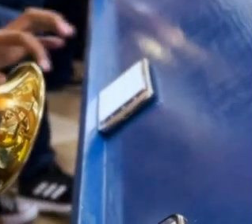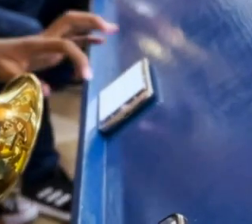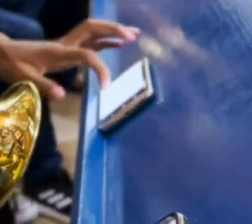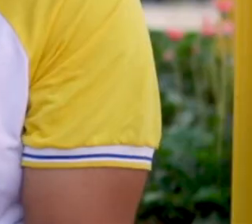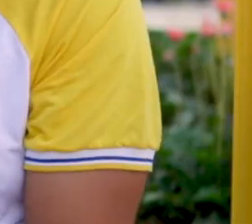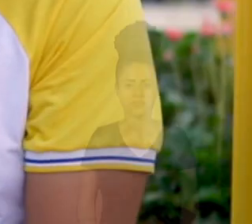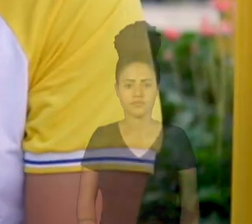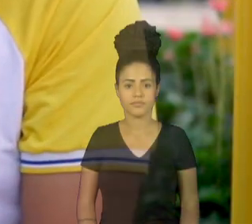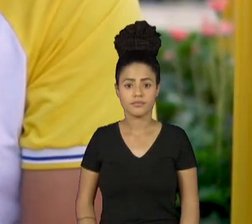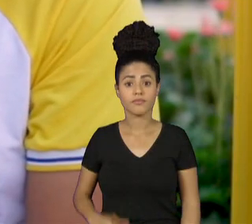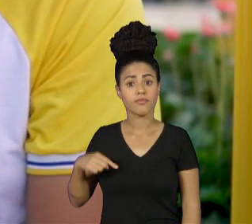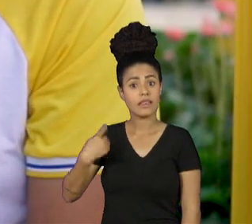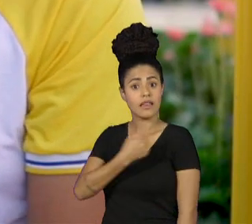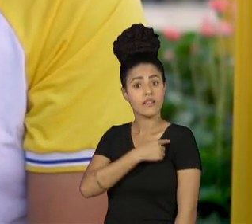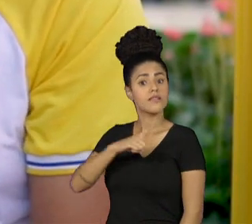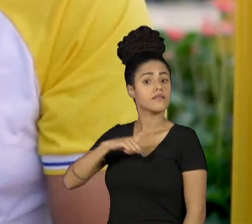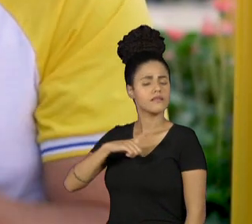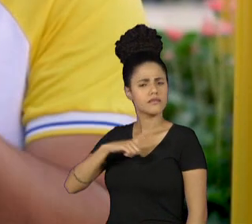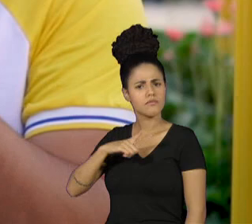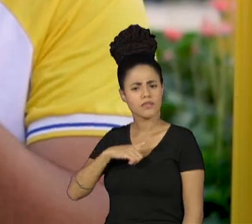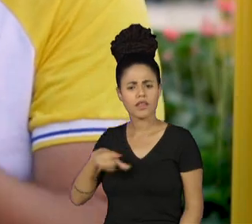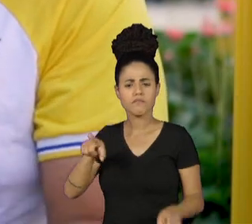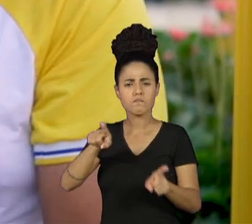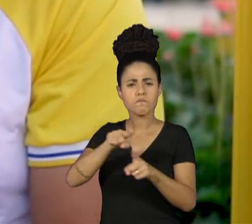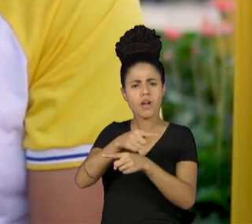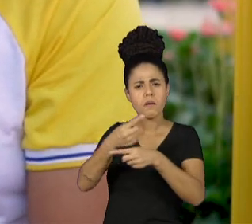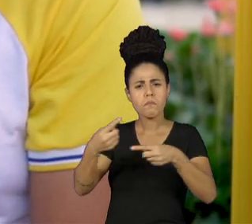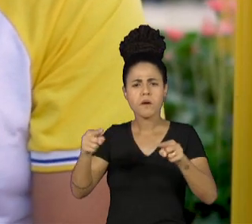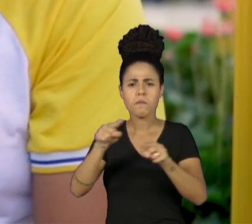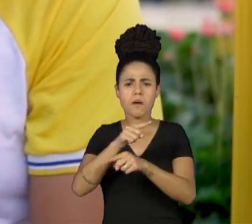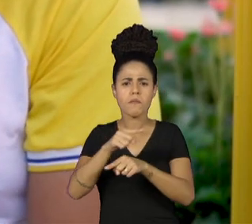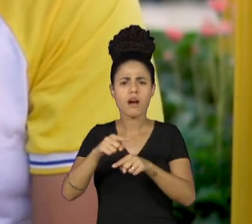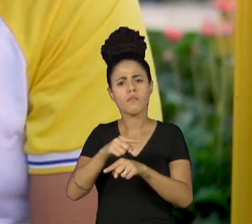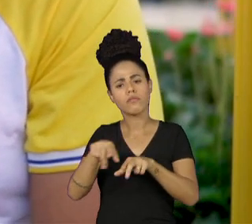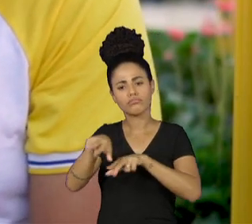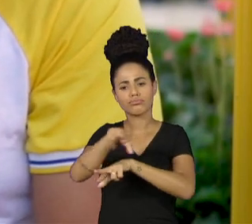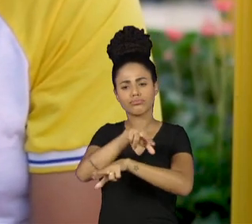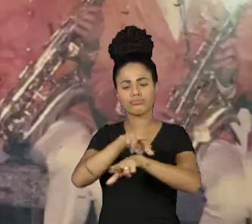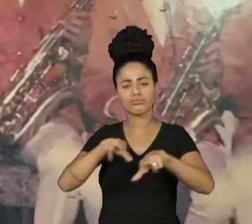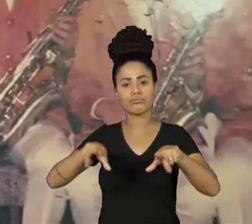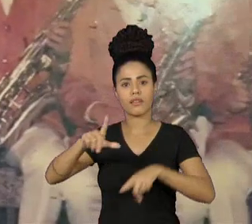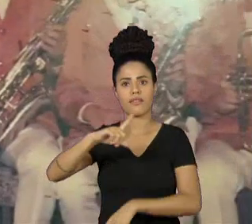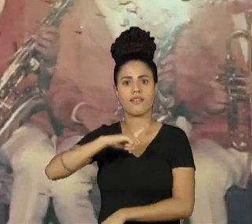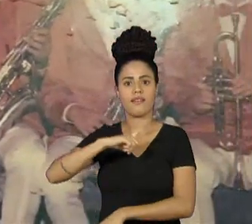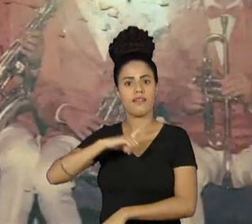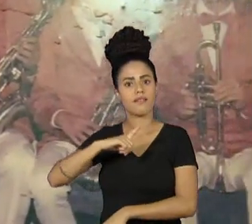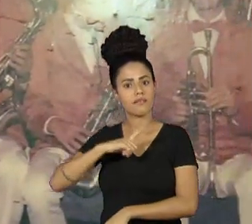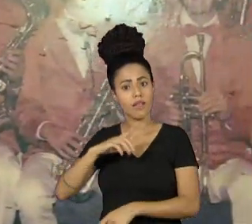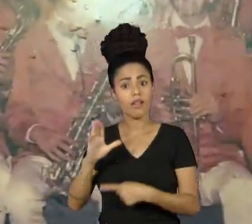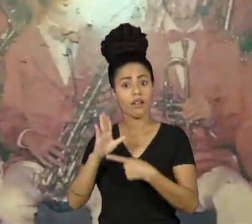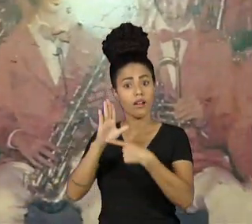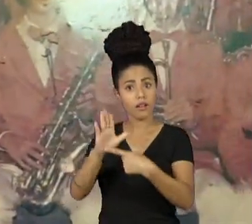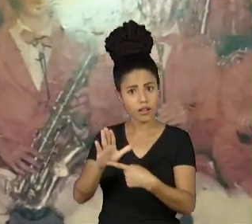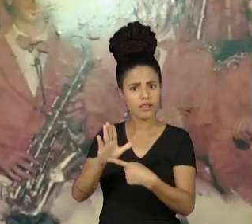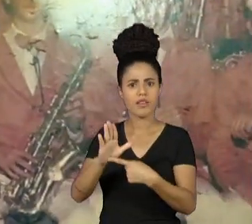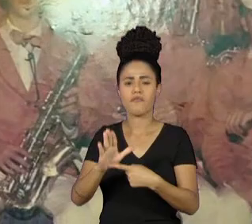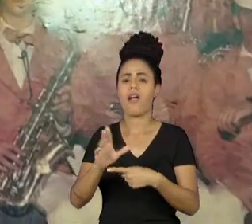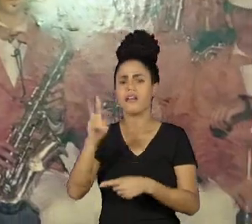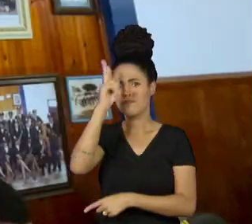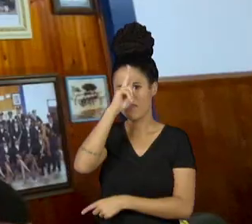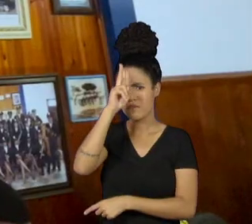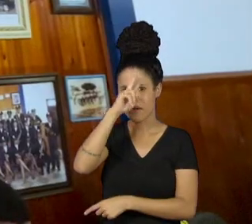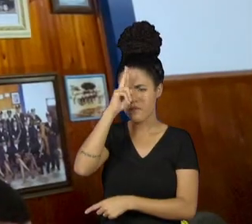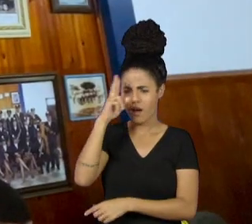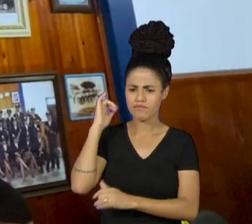Porque aqui nós temos a Minerva e a Lira, e tem uma rivalidade igual a time de futebol, Bahia e Vitória. Inclusive, são várias histórias. Tem uma